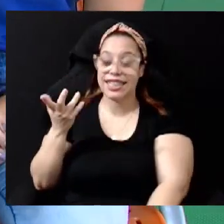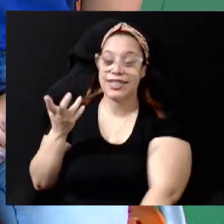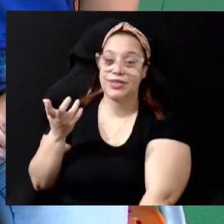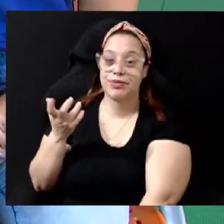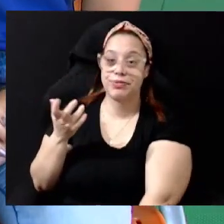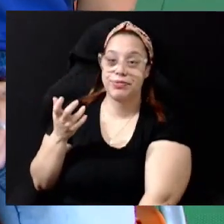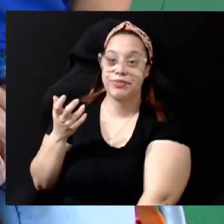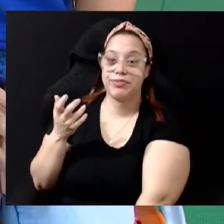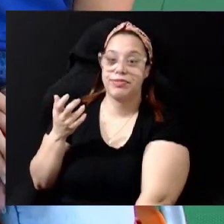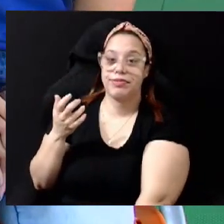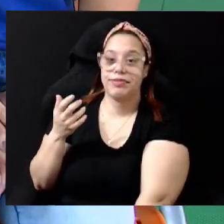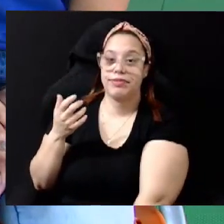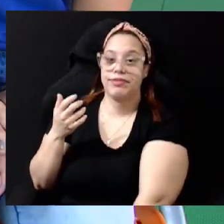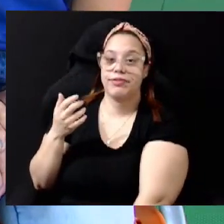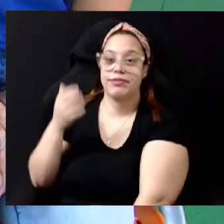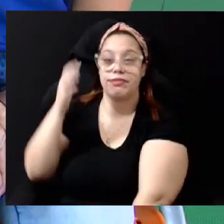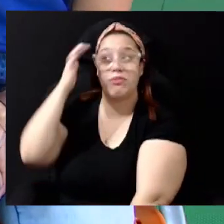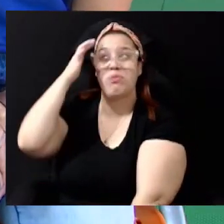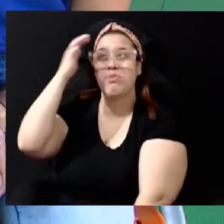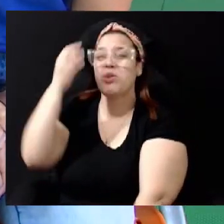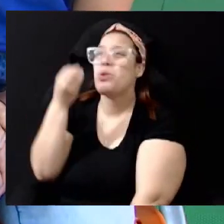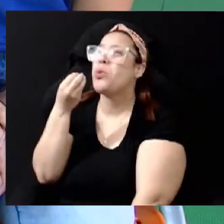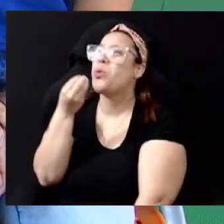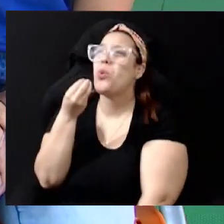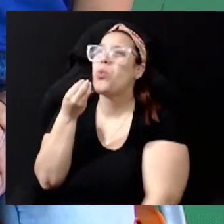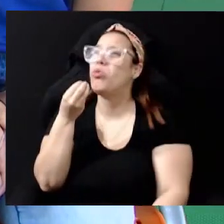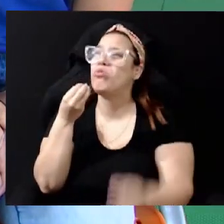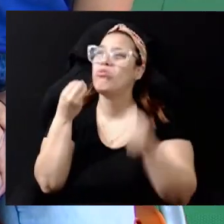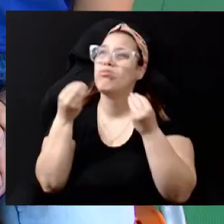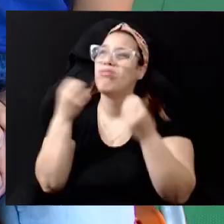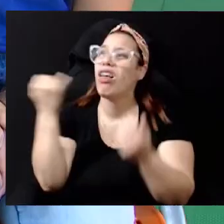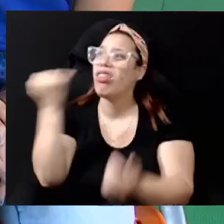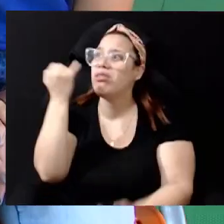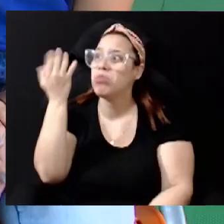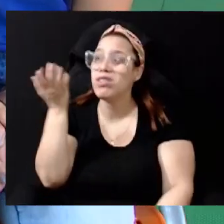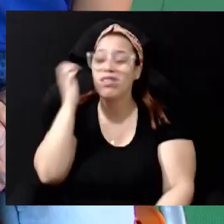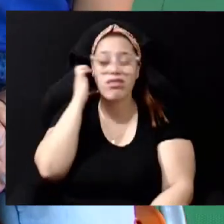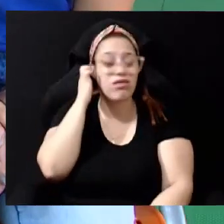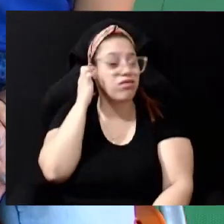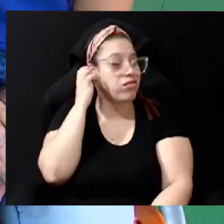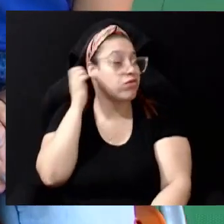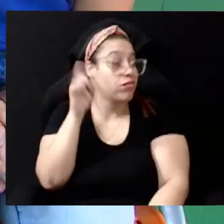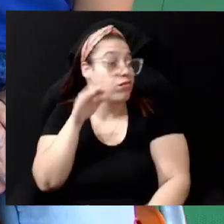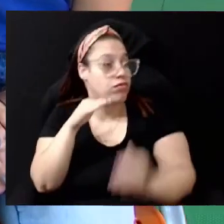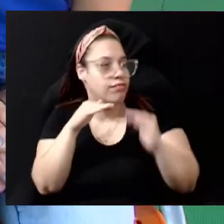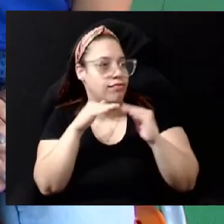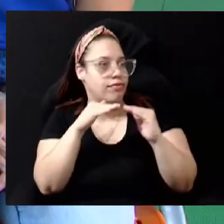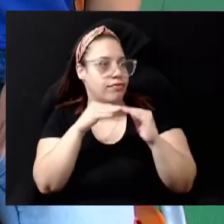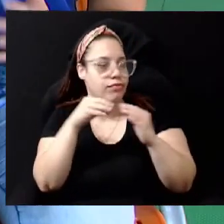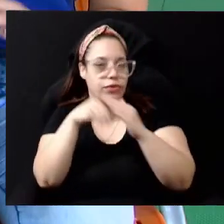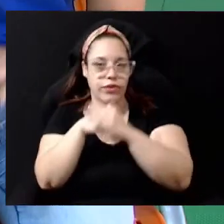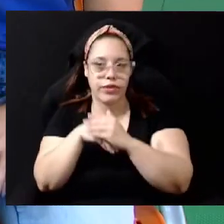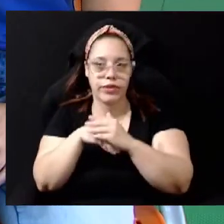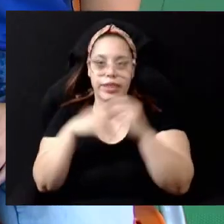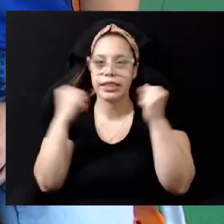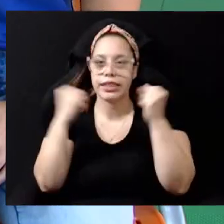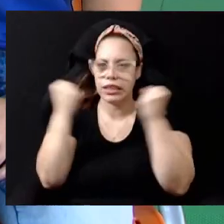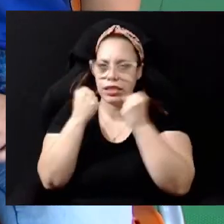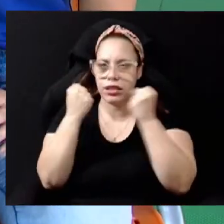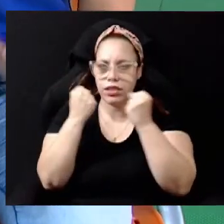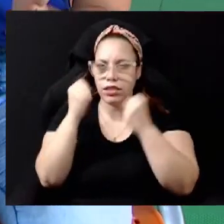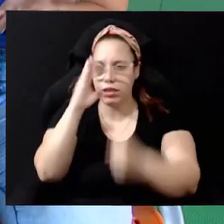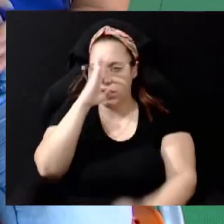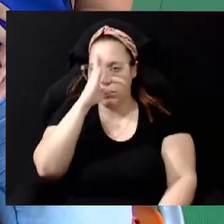pessoas talvez não tenham a exata noção de como a educação física é importante, né? Uhum. Sim, com certeza. Dentro da educação